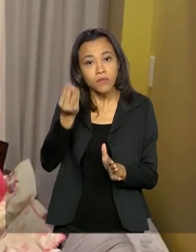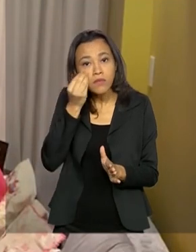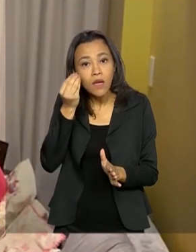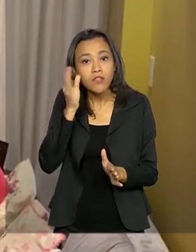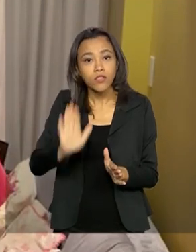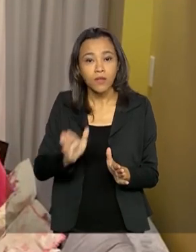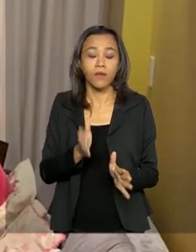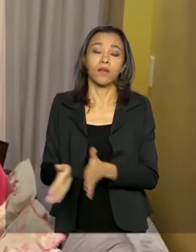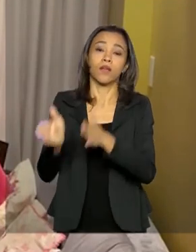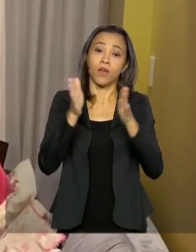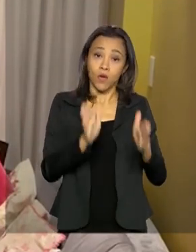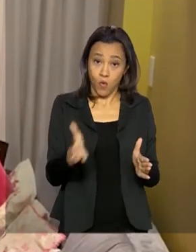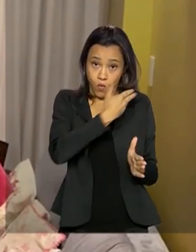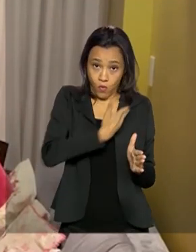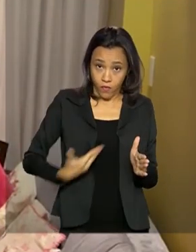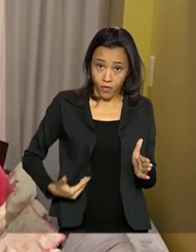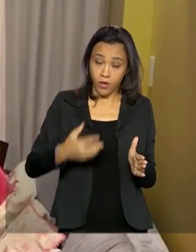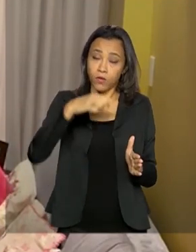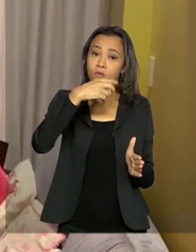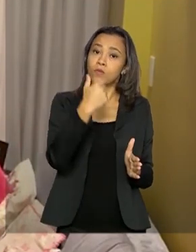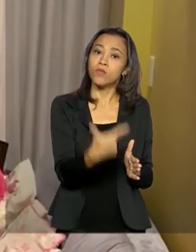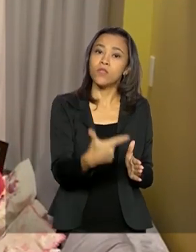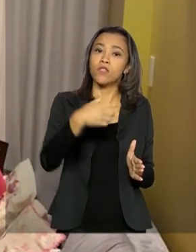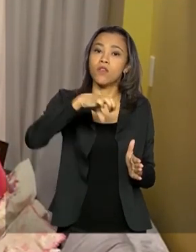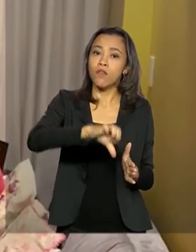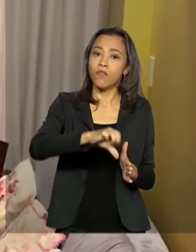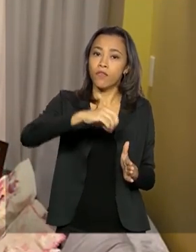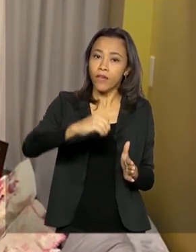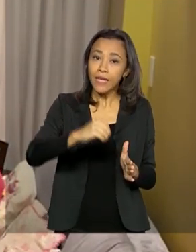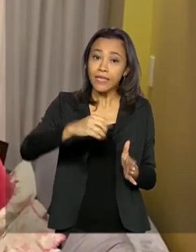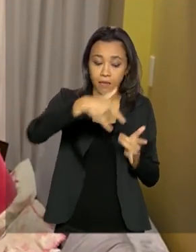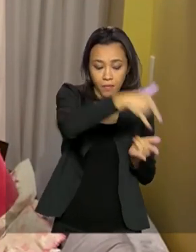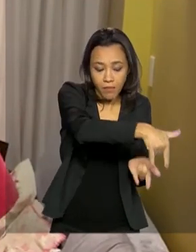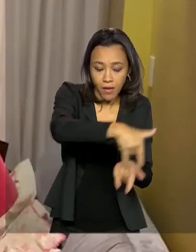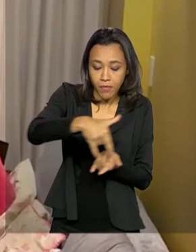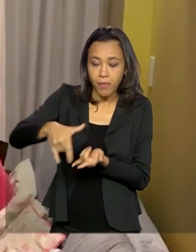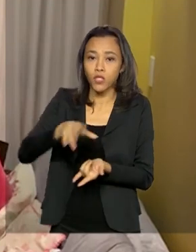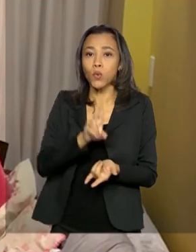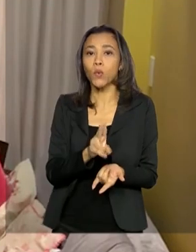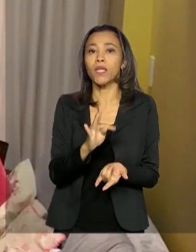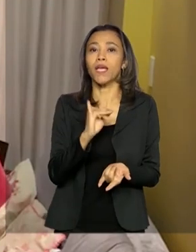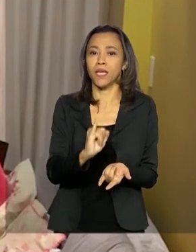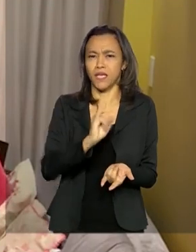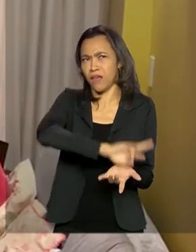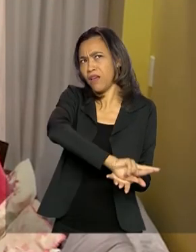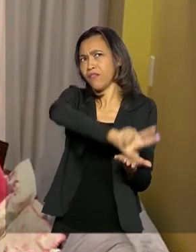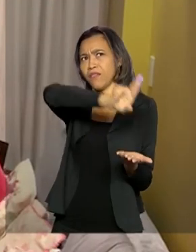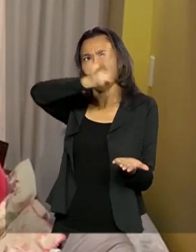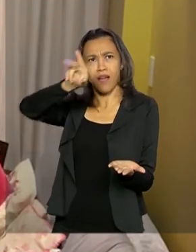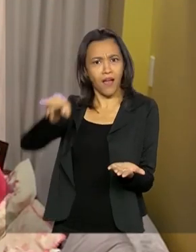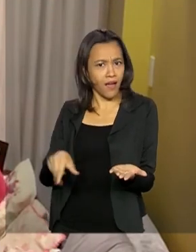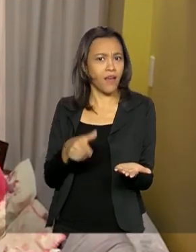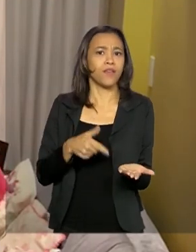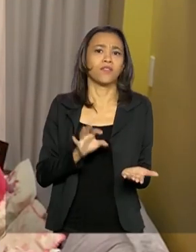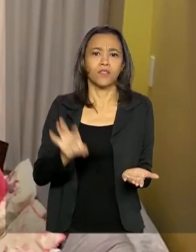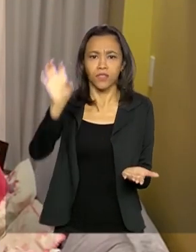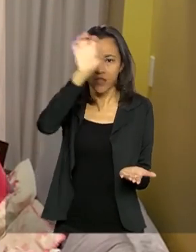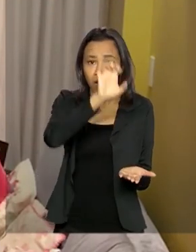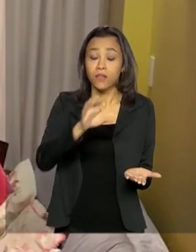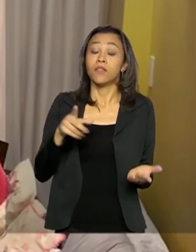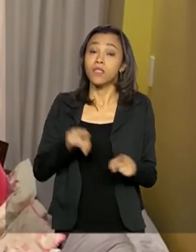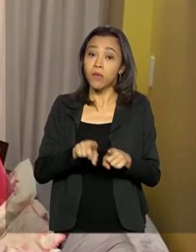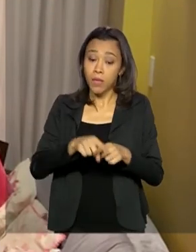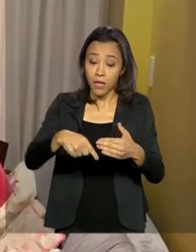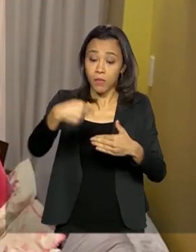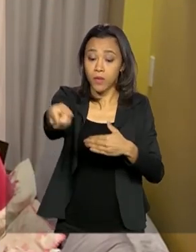governo já instalou 290 leitos de UTI em vários estados. E é esperada para a próxima semana a